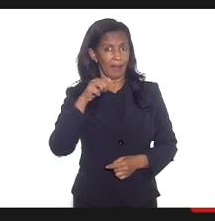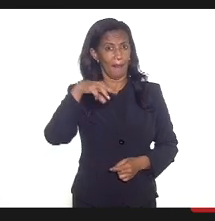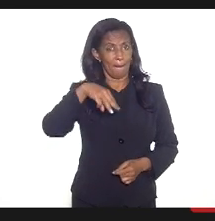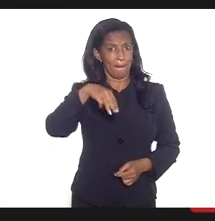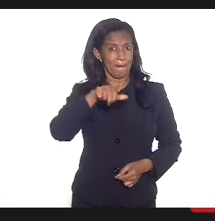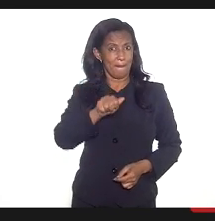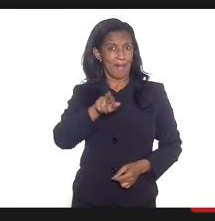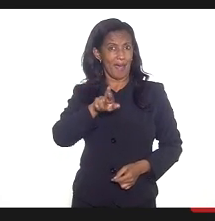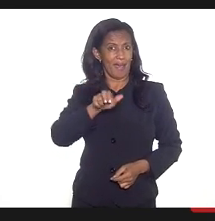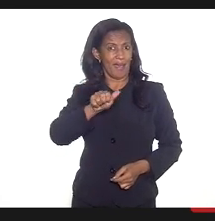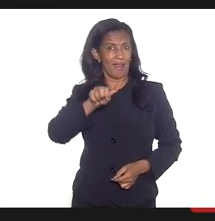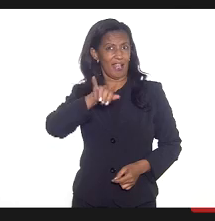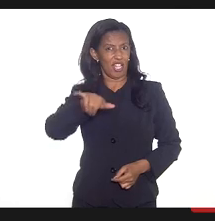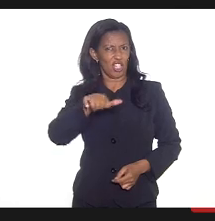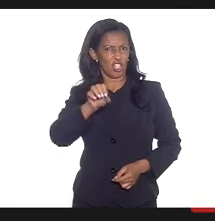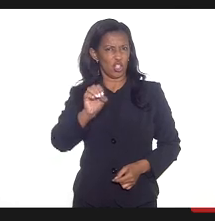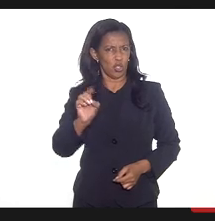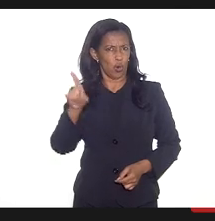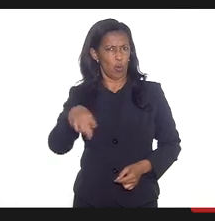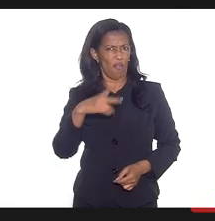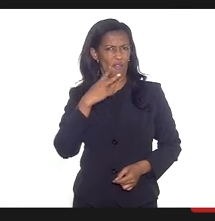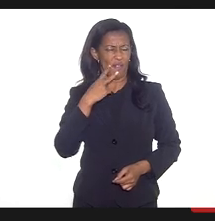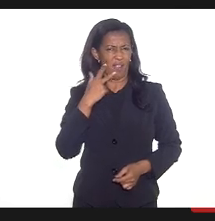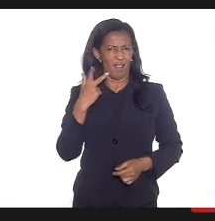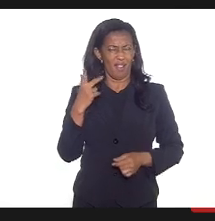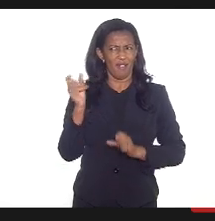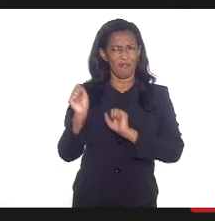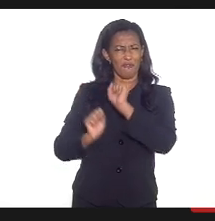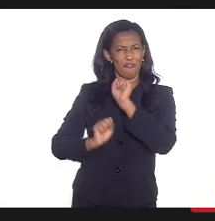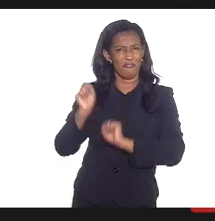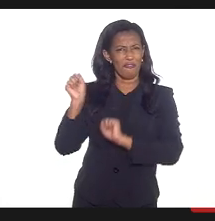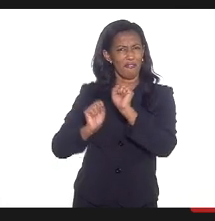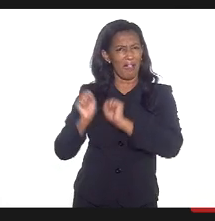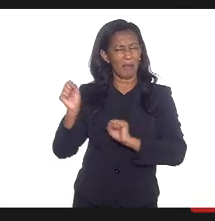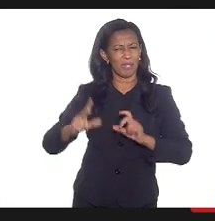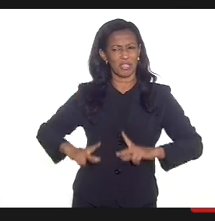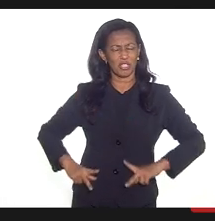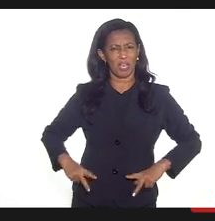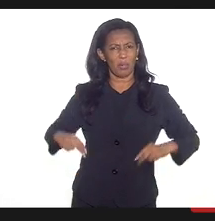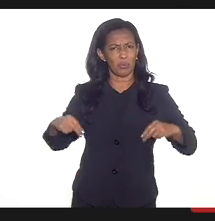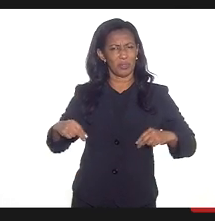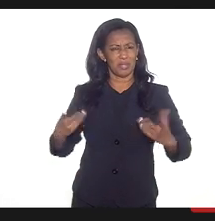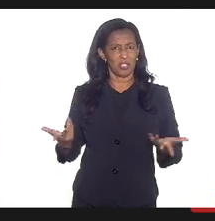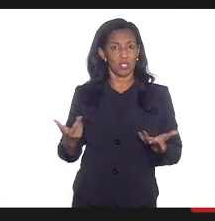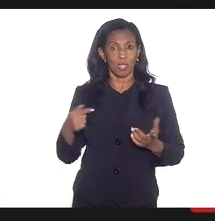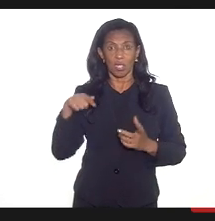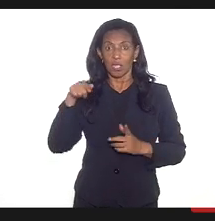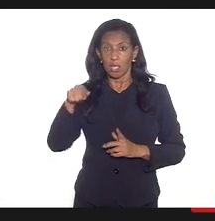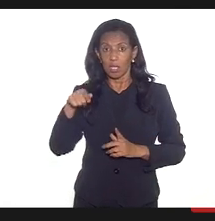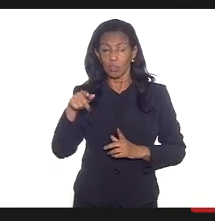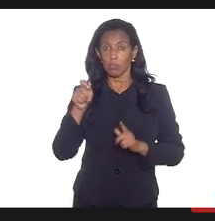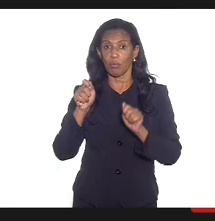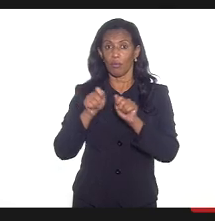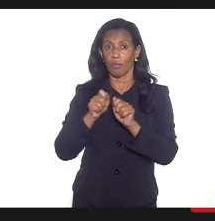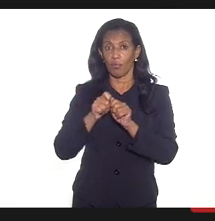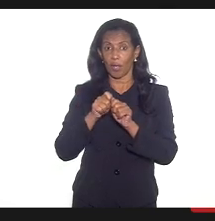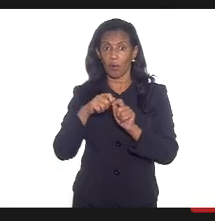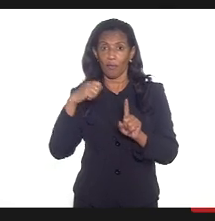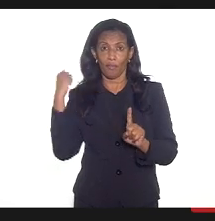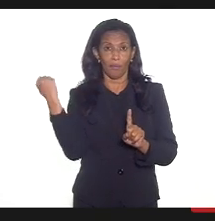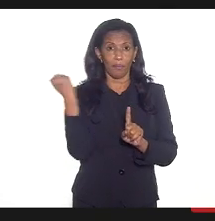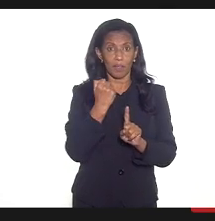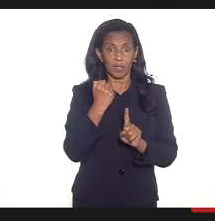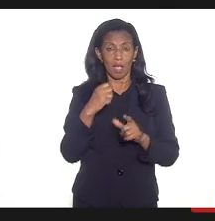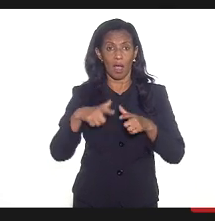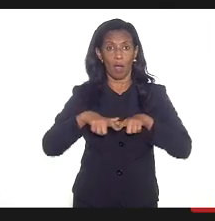de botar uma fábrica de calcinha. Isso faz com que o feminicídio aumente no nosso país.